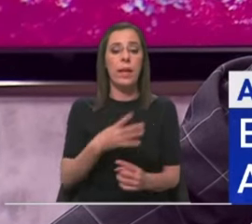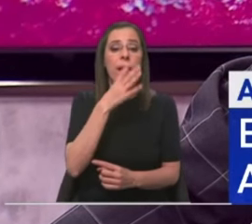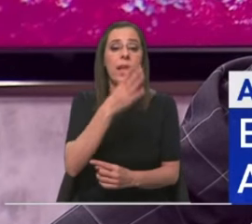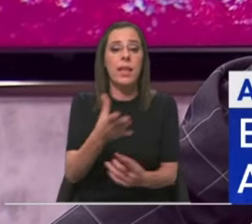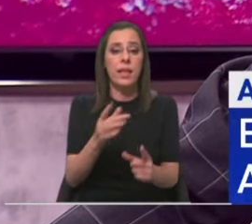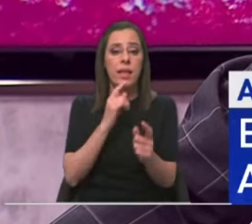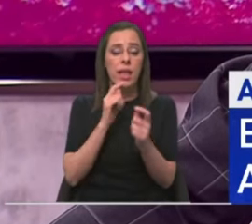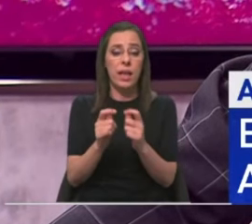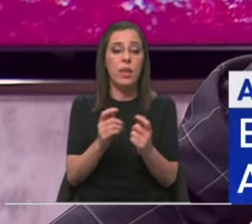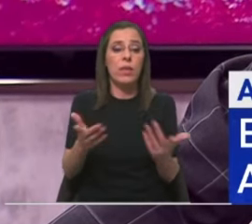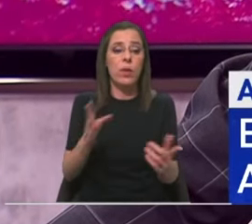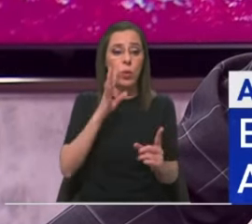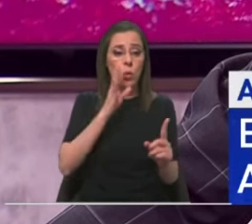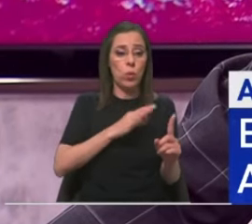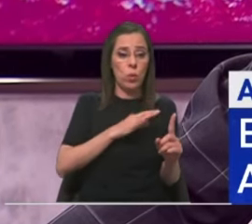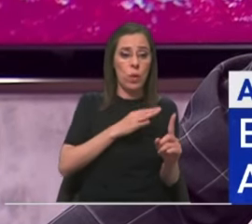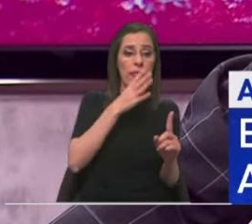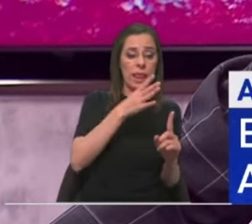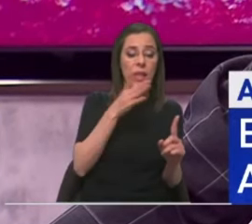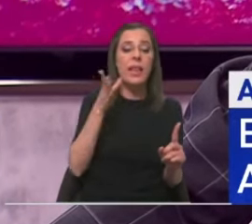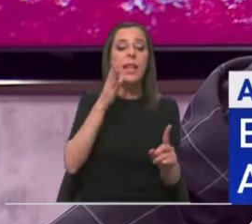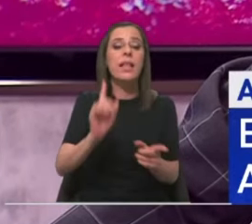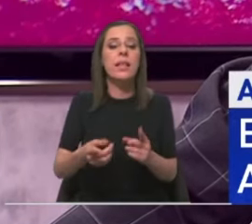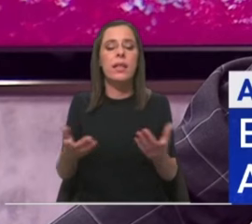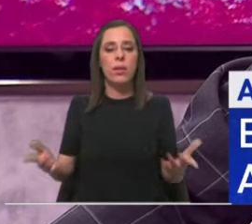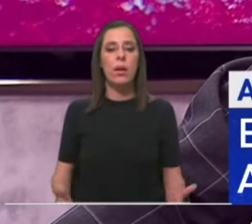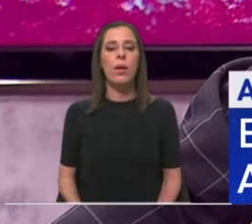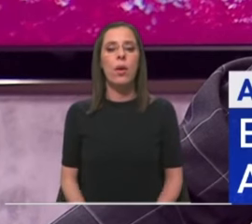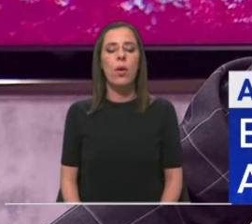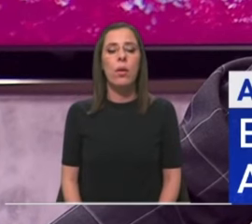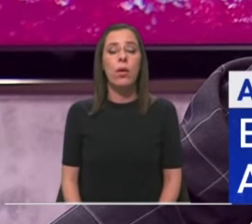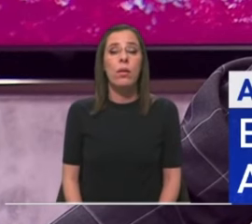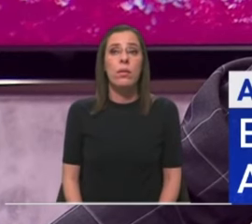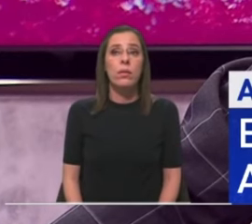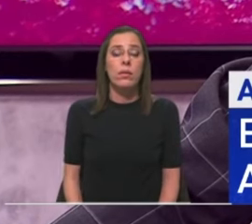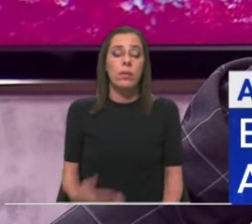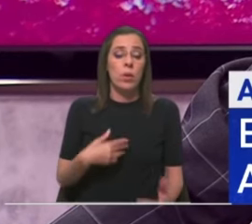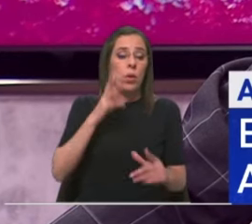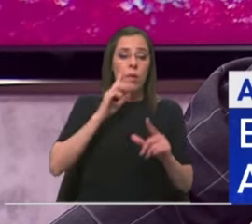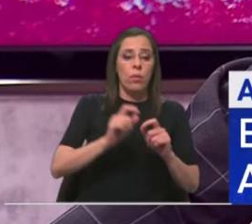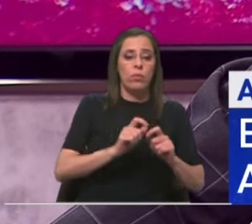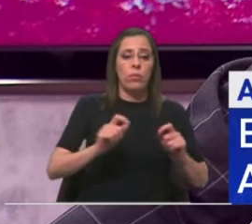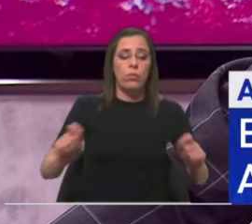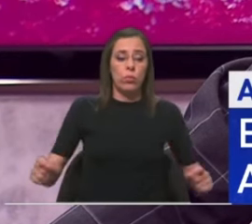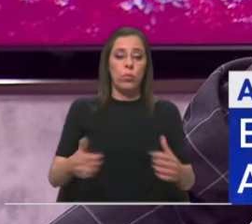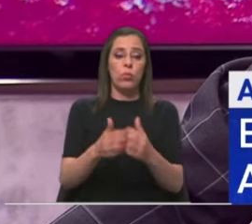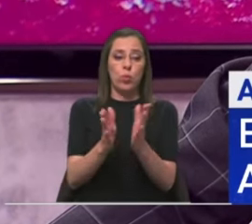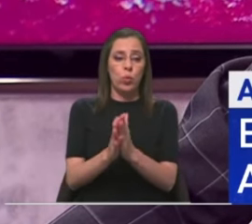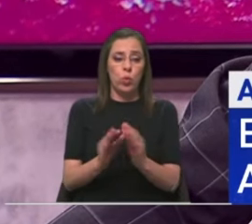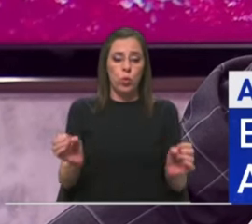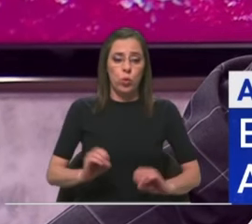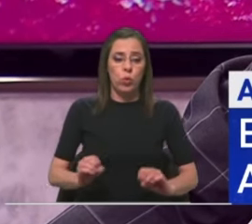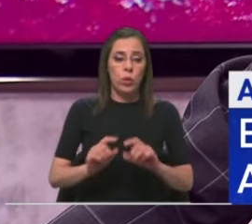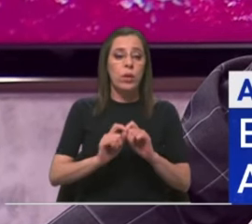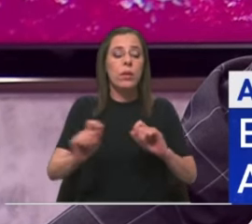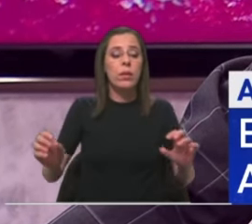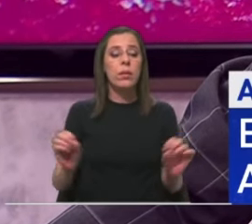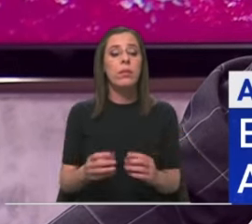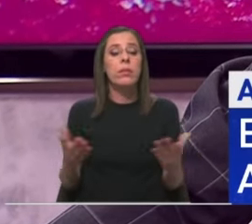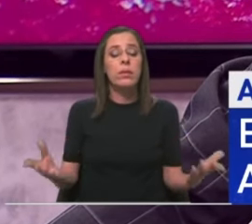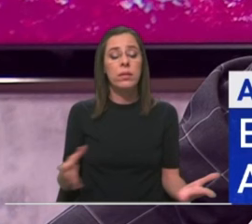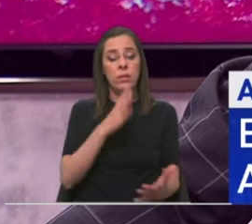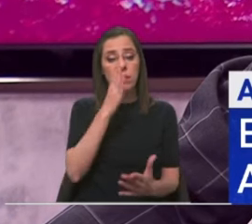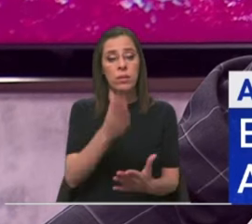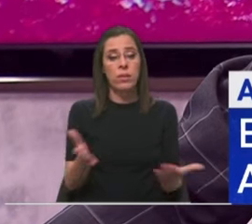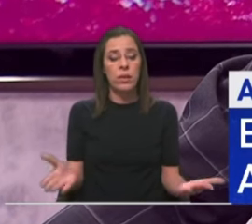à entrevista que esta sua vítima deu? Eu não assisti à entrevista completa, como eu lhe